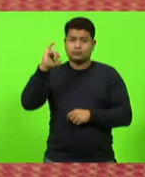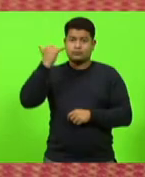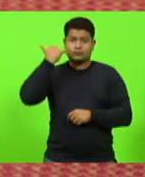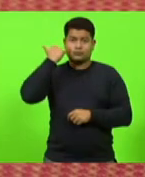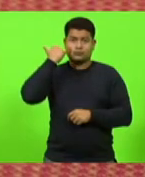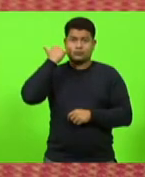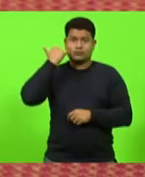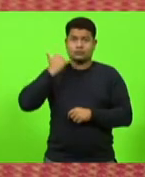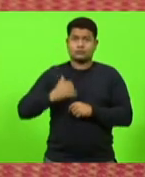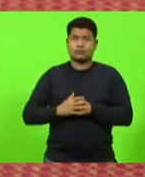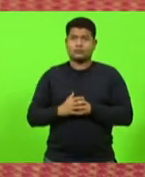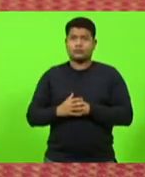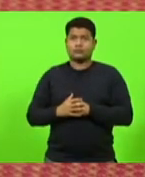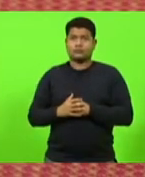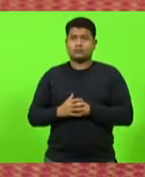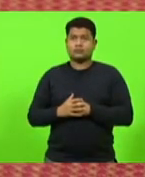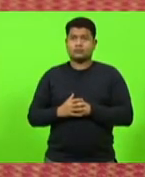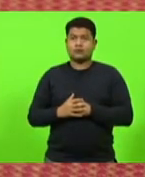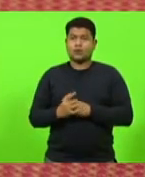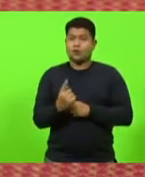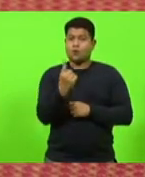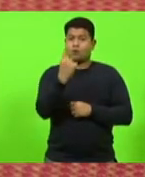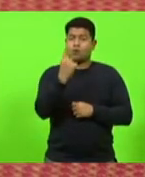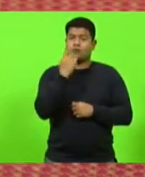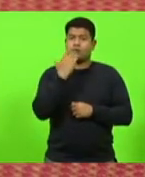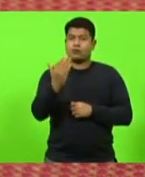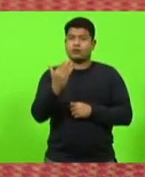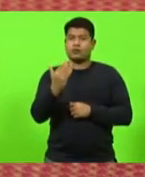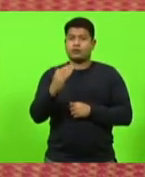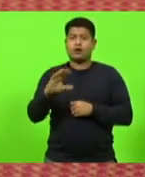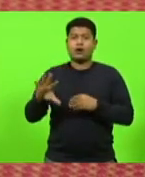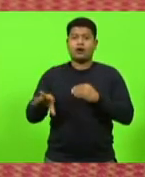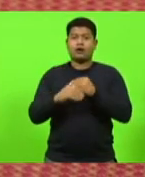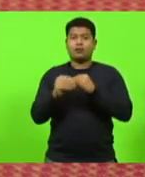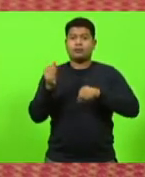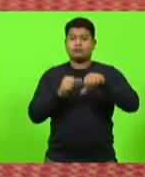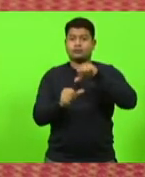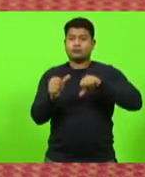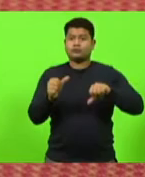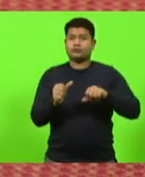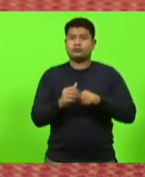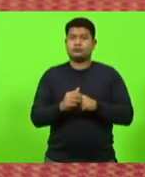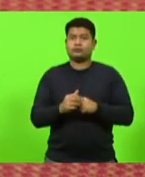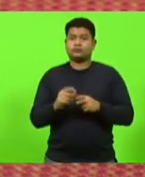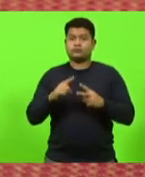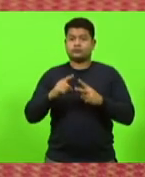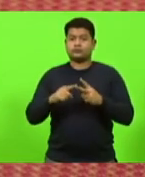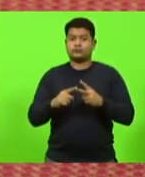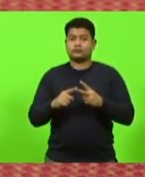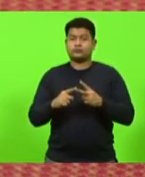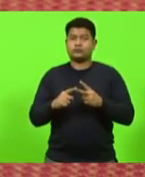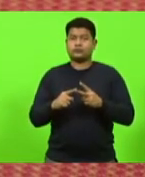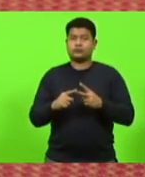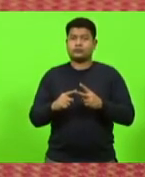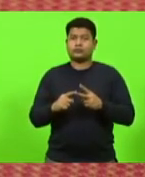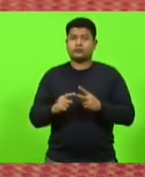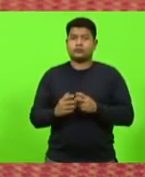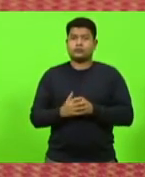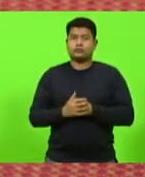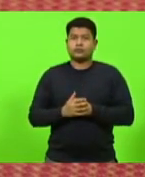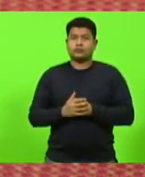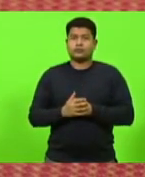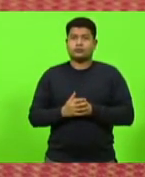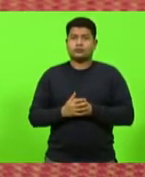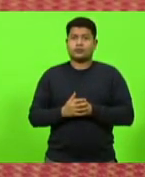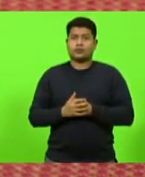É só um? São dois requerimentos. É um requerimento. Emenda modificativa. Não, são dois requerimentos. A supressiva não está. Trata-se de duas emendas, num